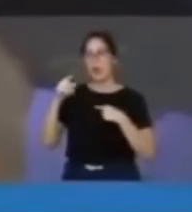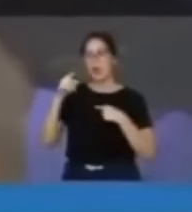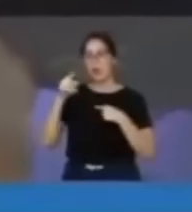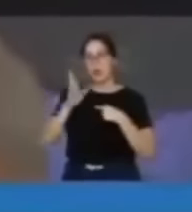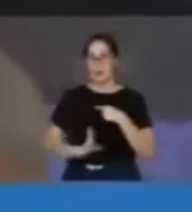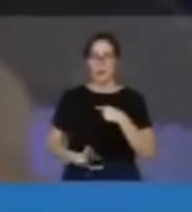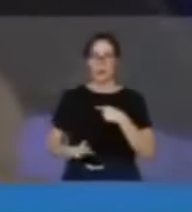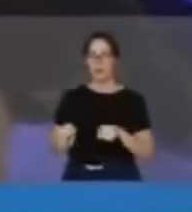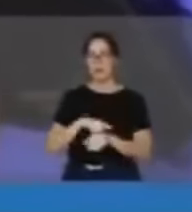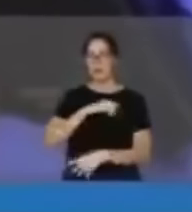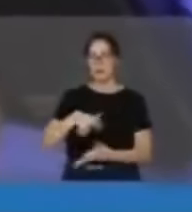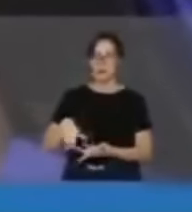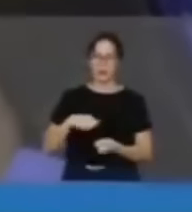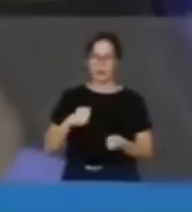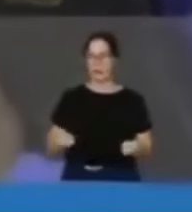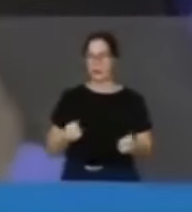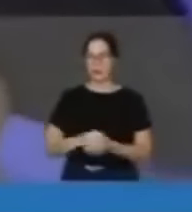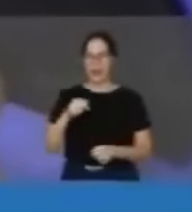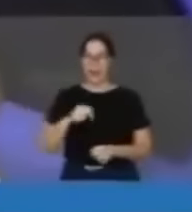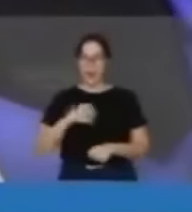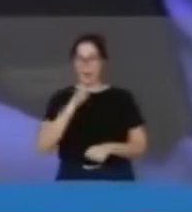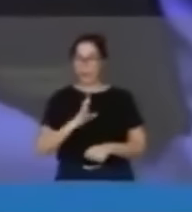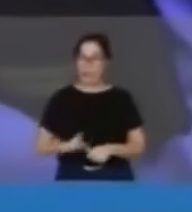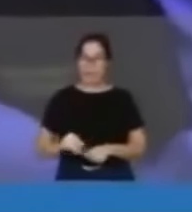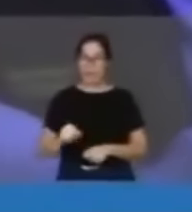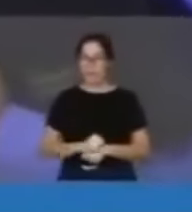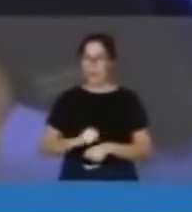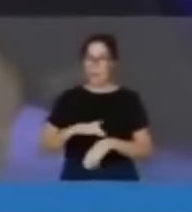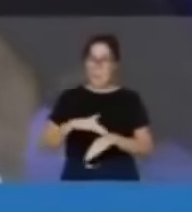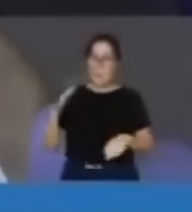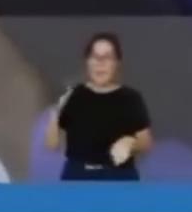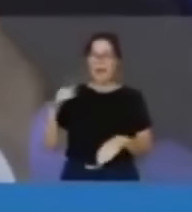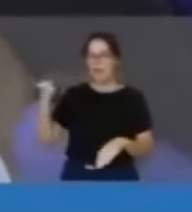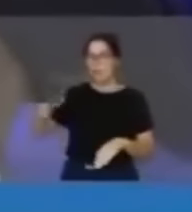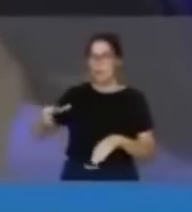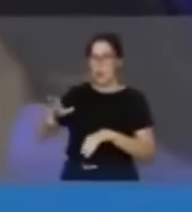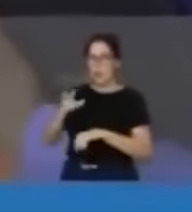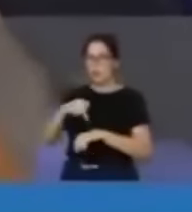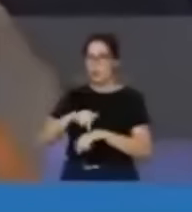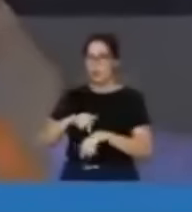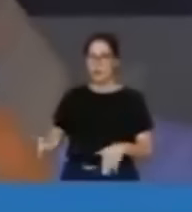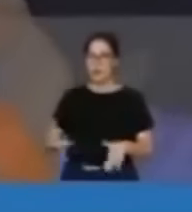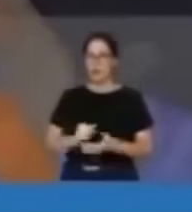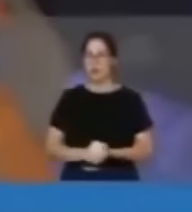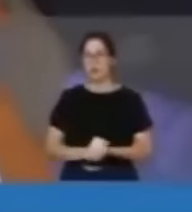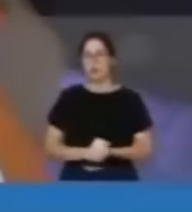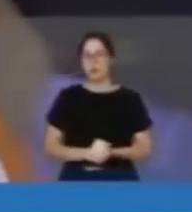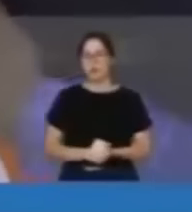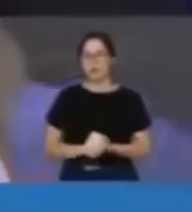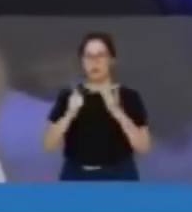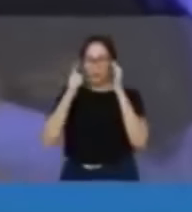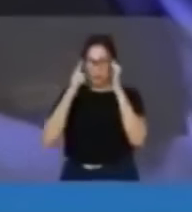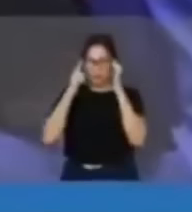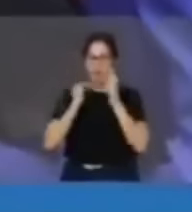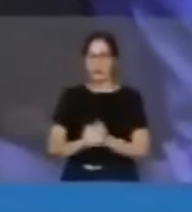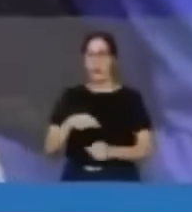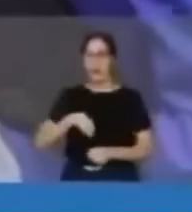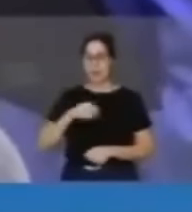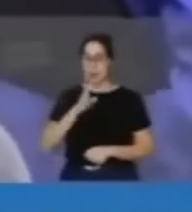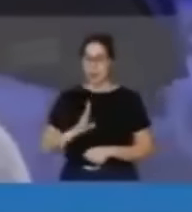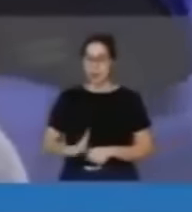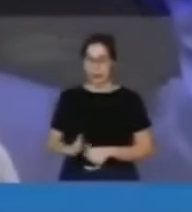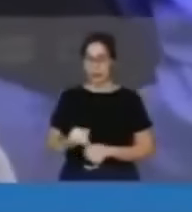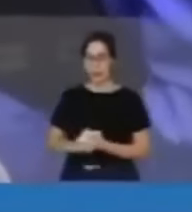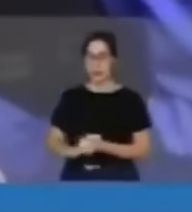horária de trabalho do brasileiro é maior do que a média mundial de 38,2 horas, revela a Organização Internacional do Trabalho. No Brasil,